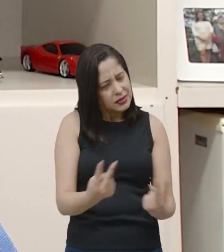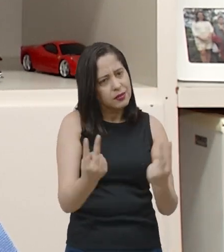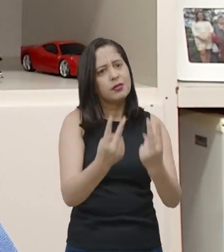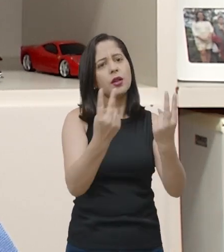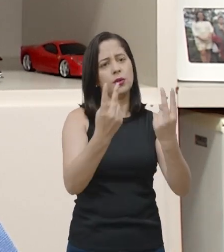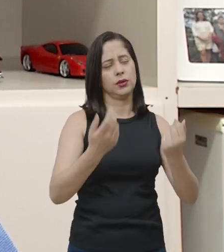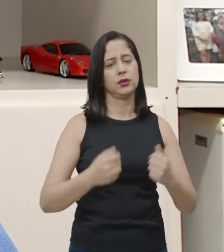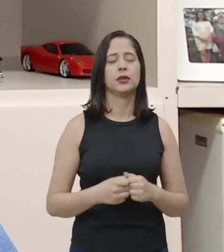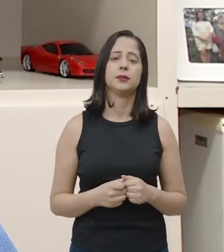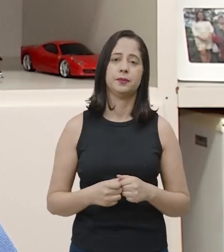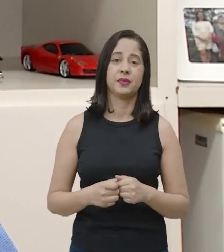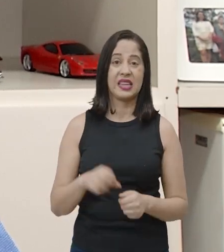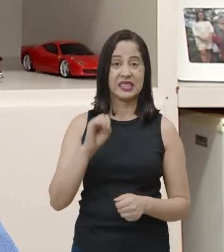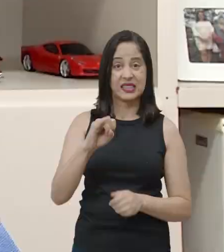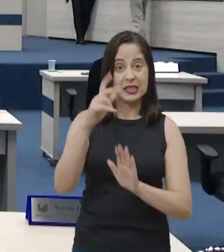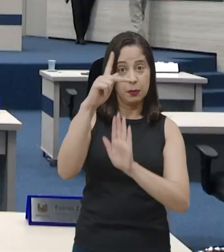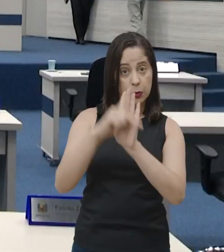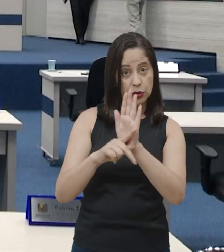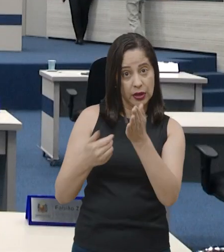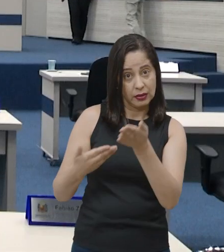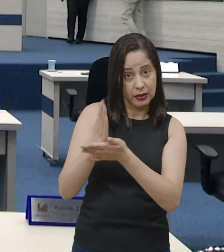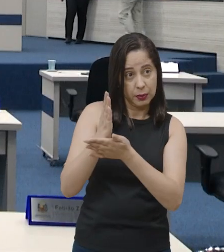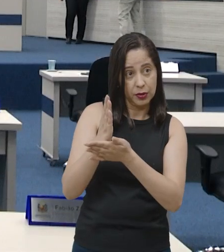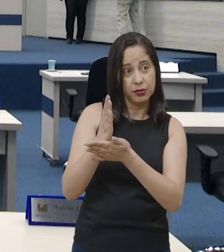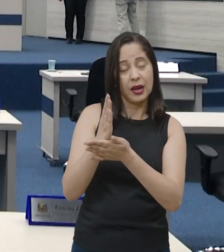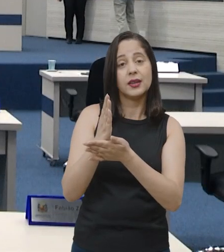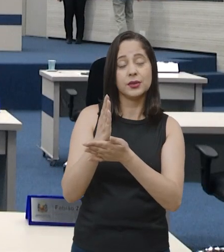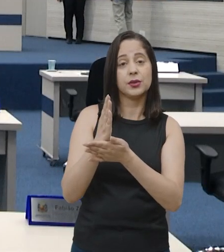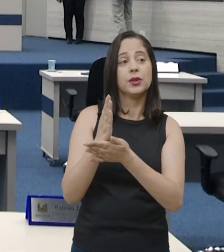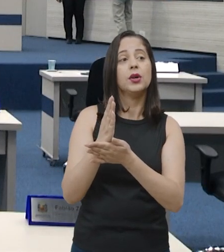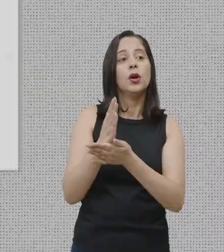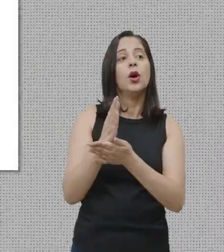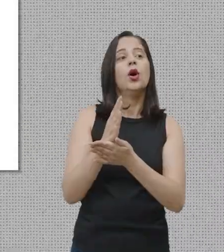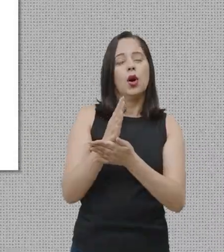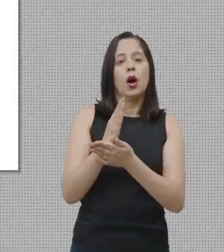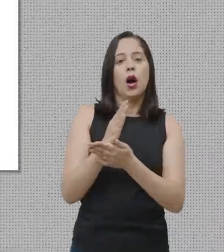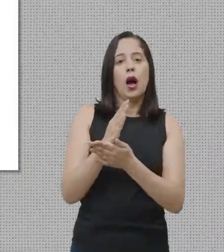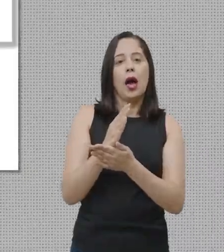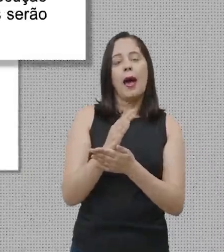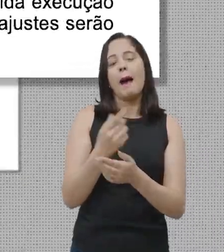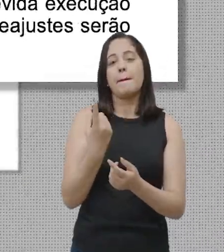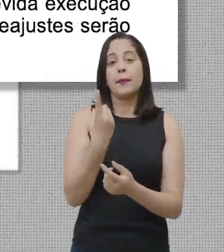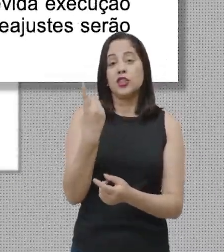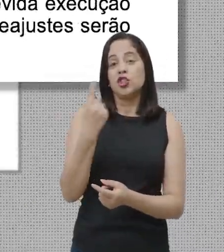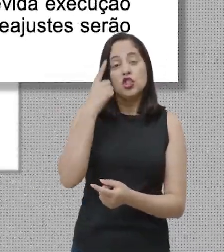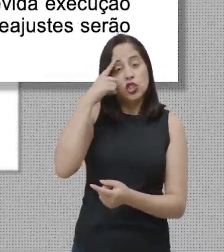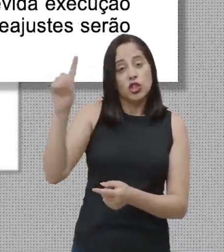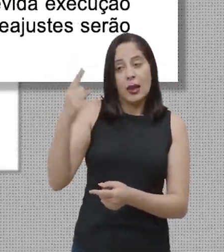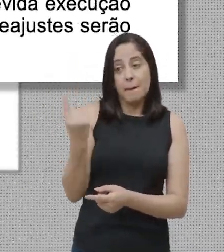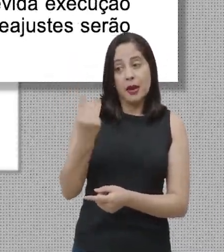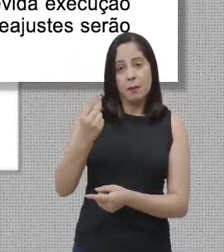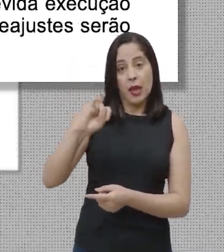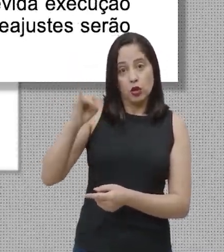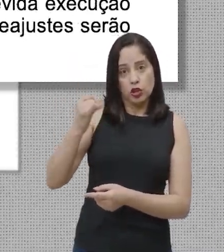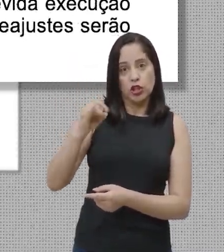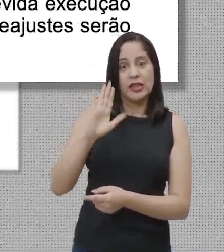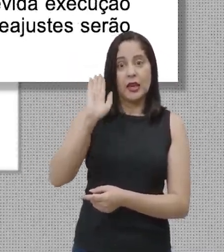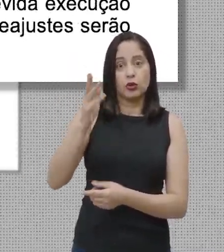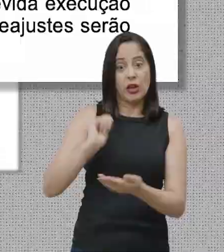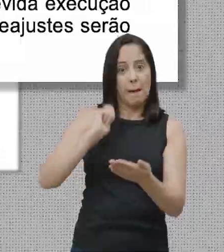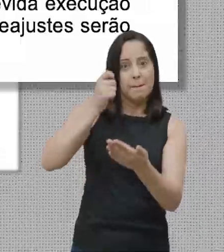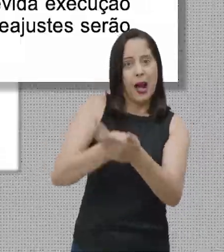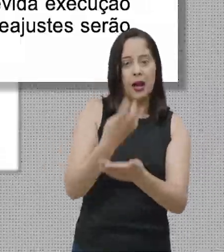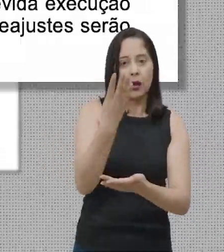acho que é valorizar mesmo o nosso servidor, né? Caso o projeto seja aprovado, a ideia é que o novo valor comece a ser aplicado a partir